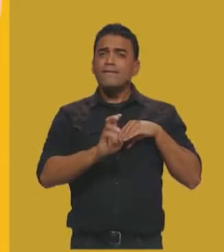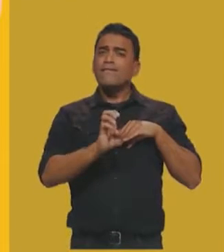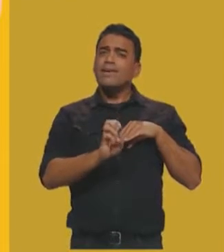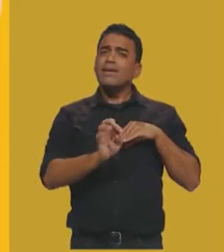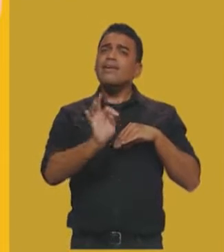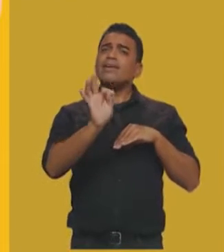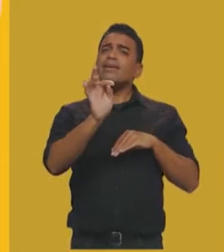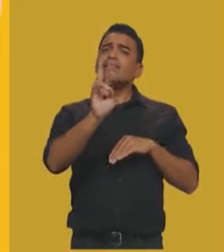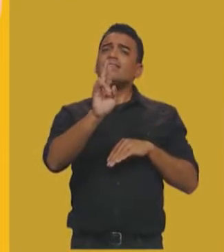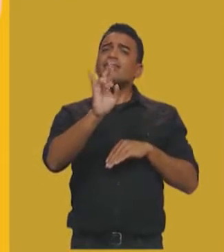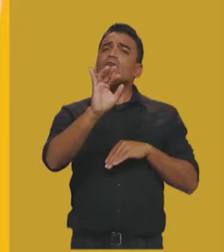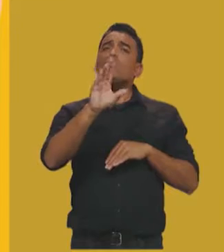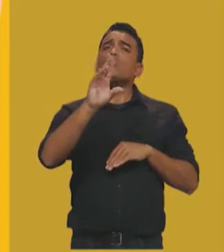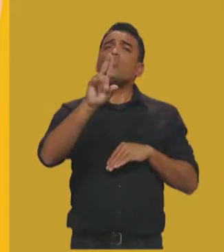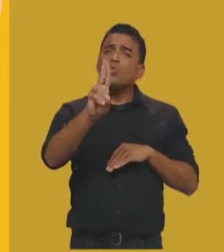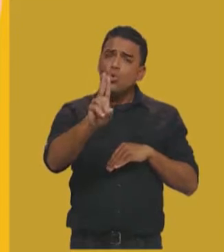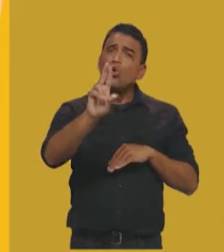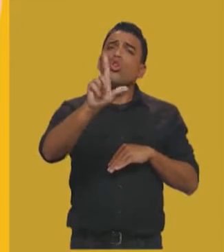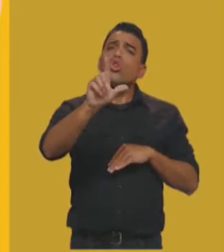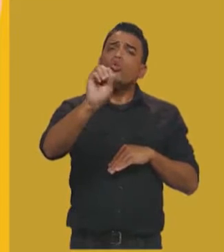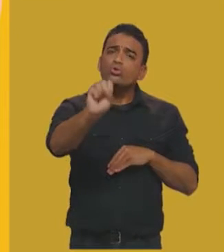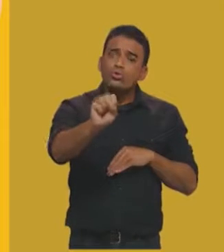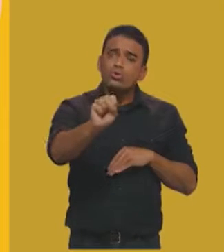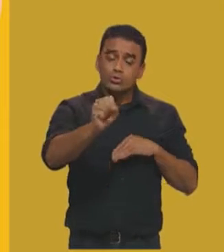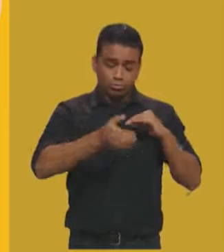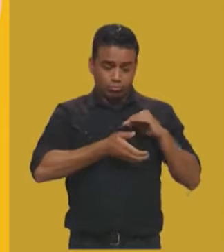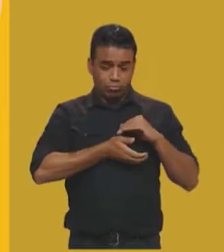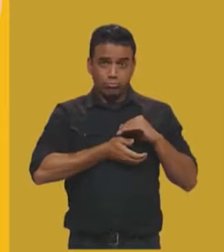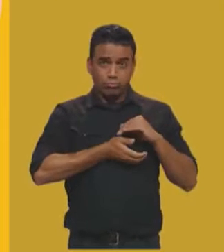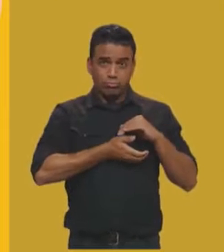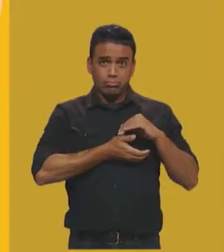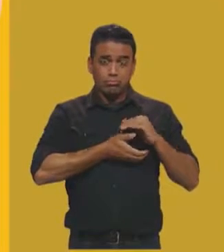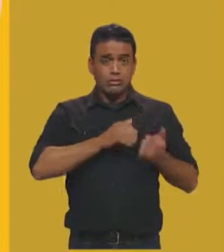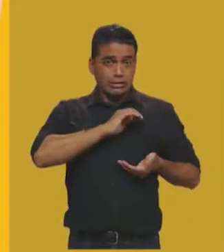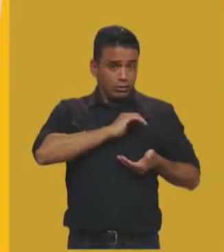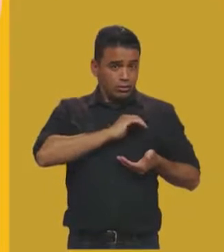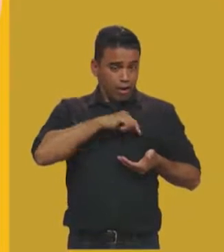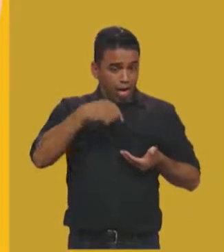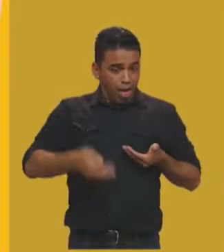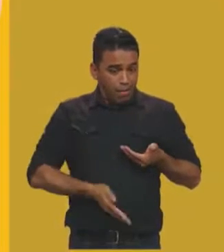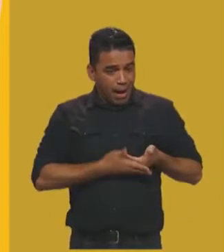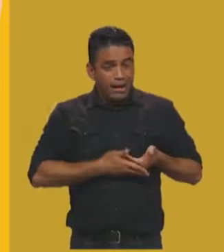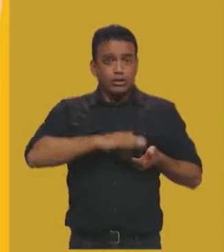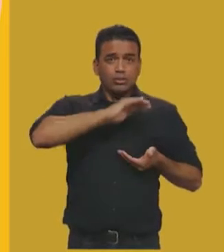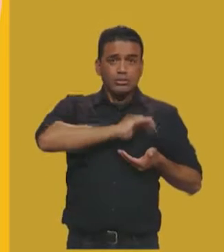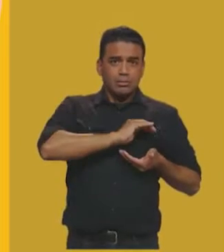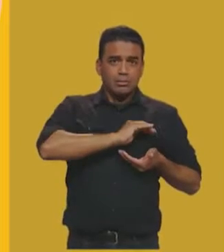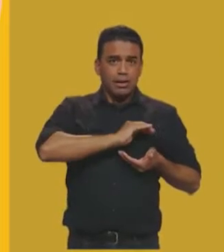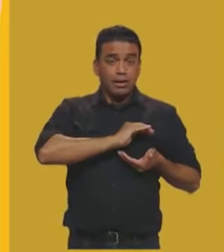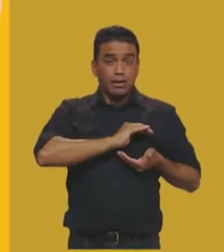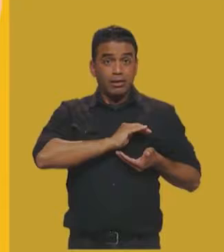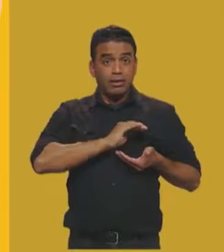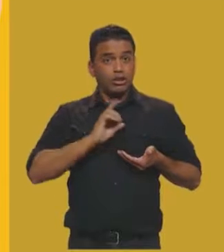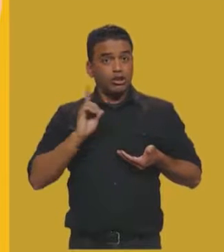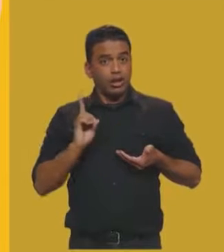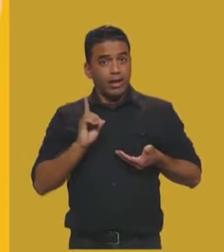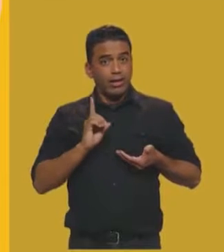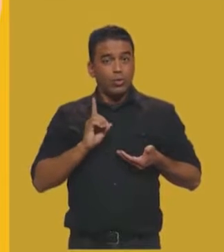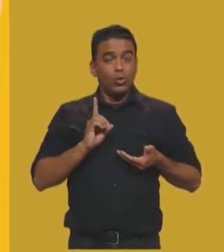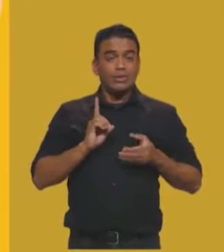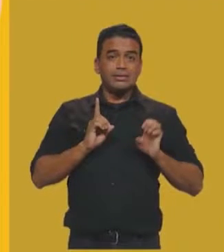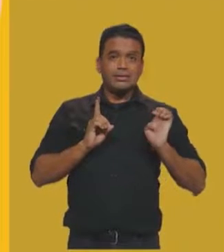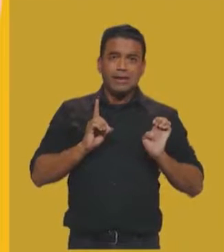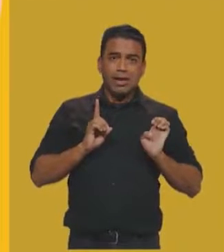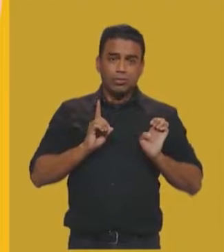ventrículos. Essas cavidades, como eu já falei também, elas estão localizadas tanto no lado direito e no